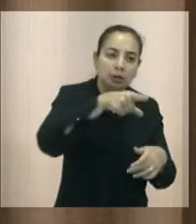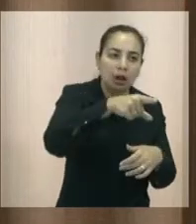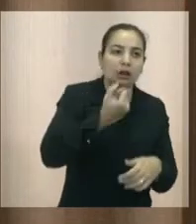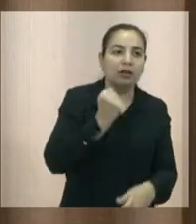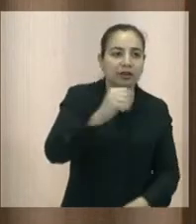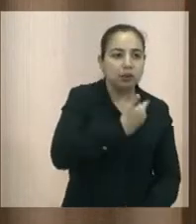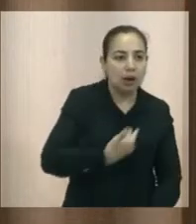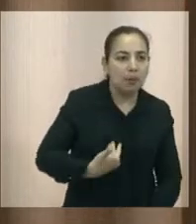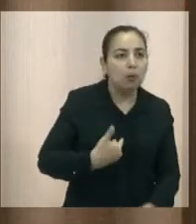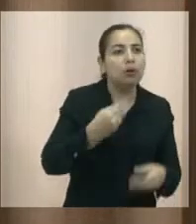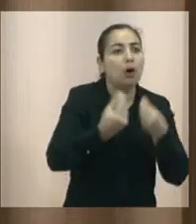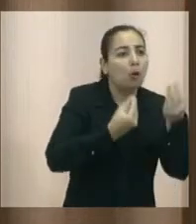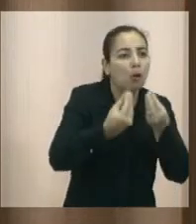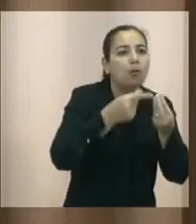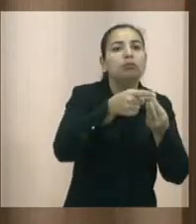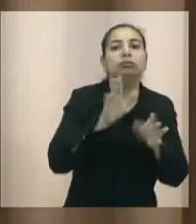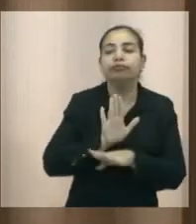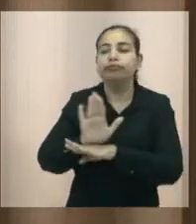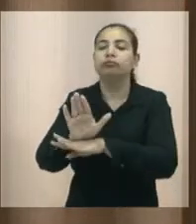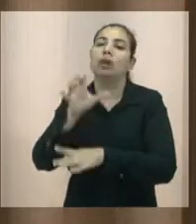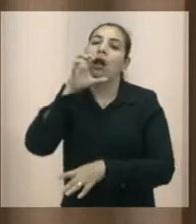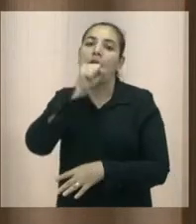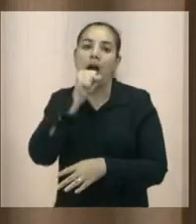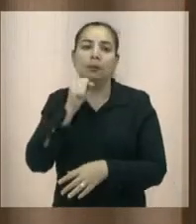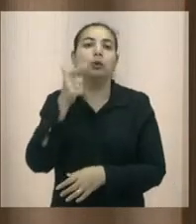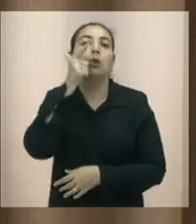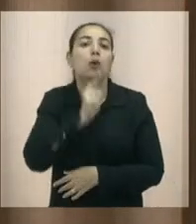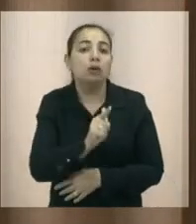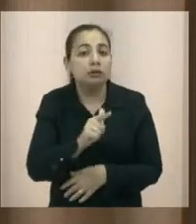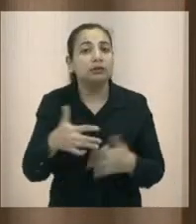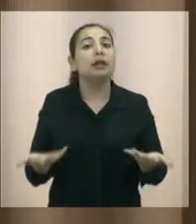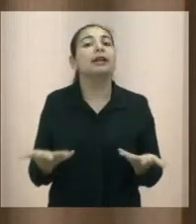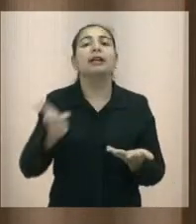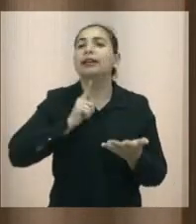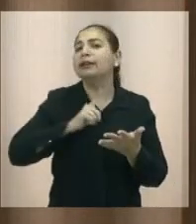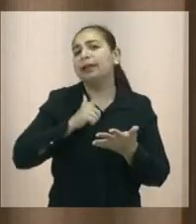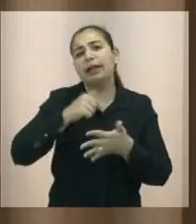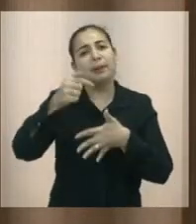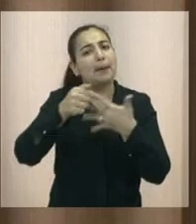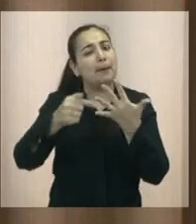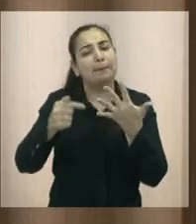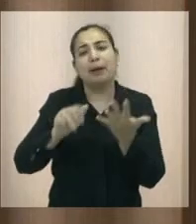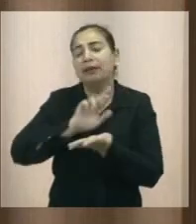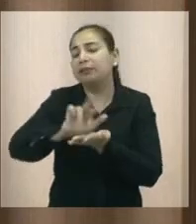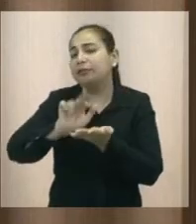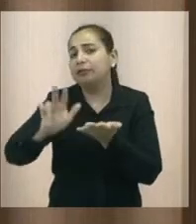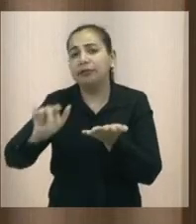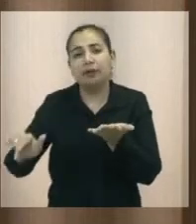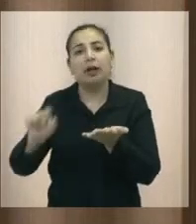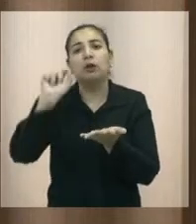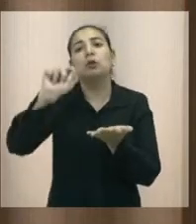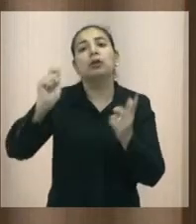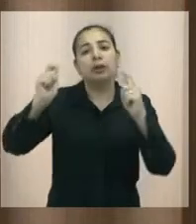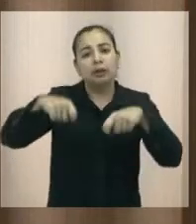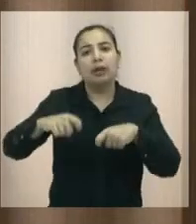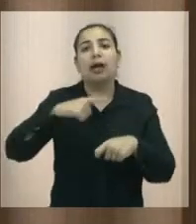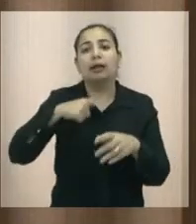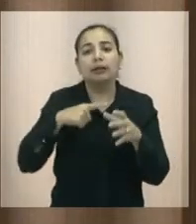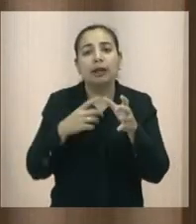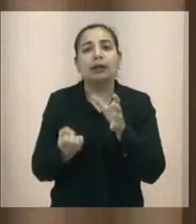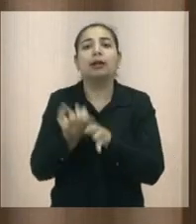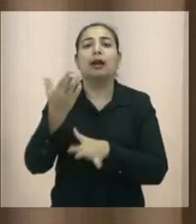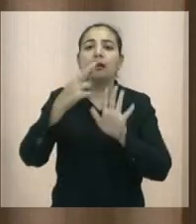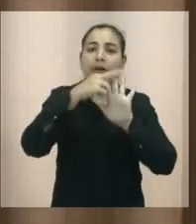como UTI e outras questões, fraudas, enfim, outras questões que a gente precisa de uma resolução e